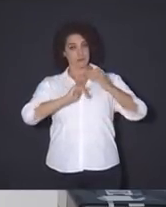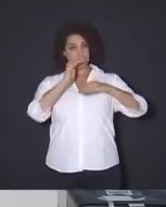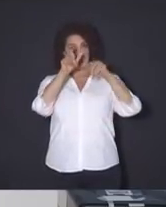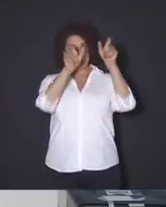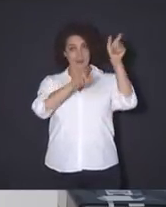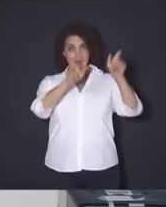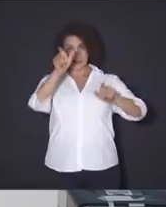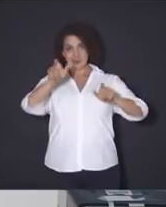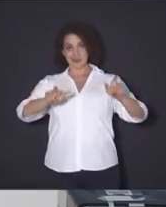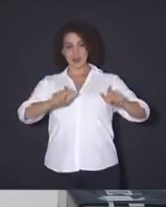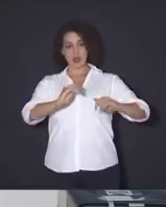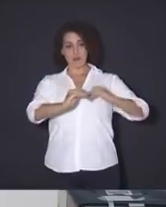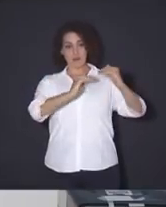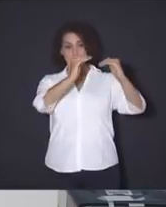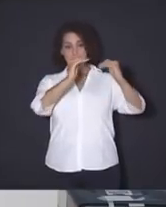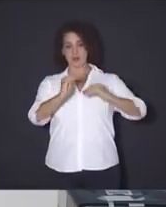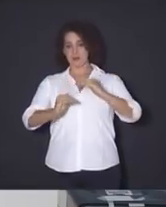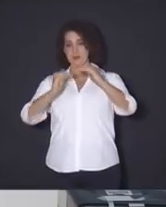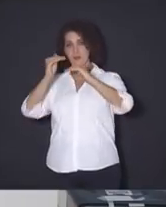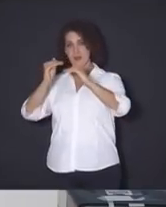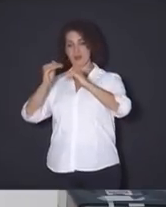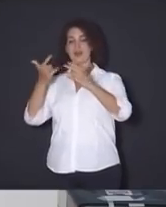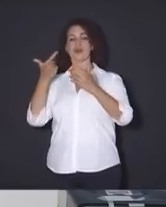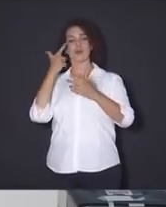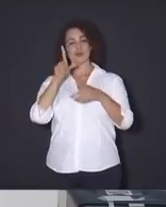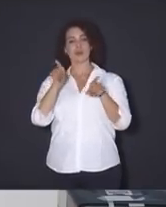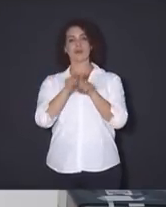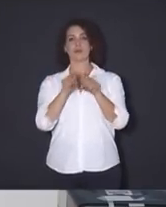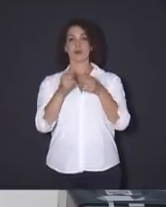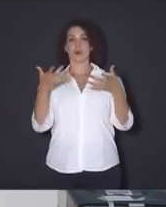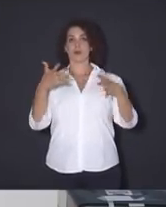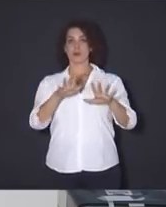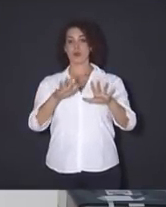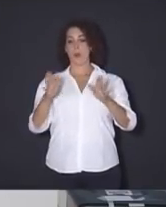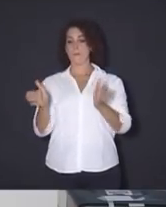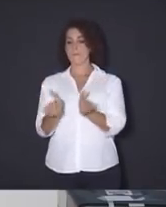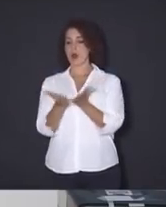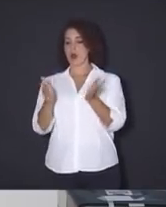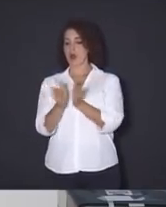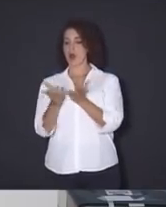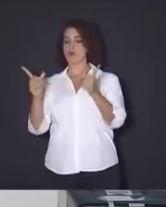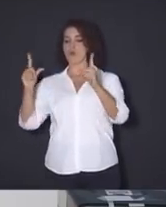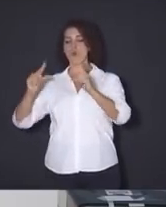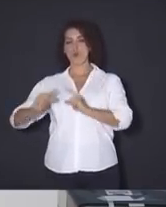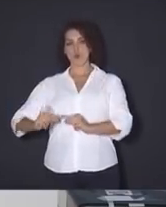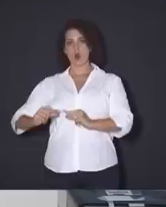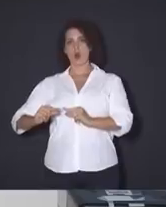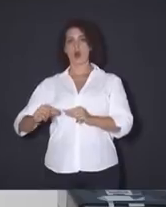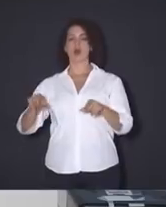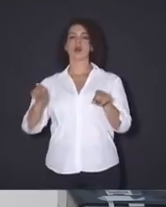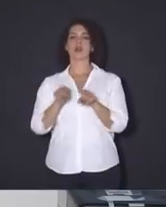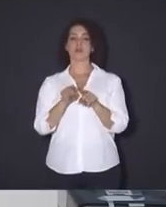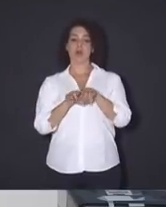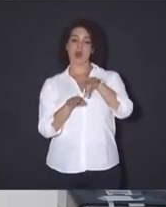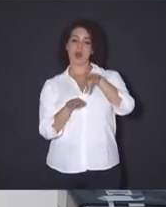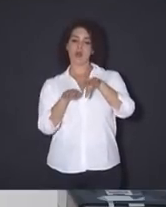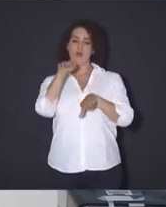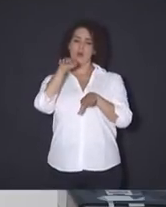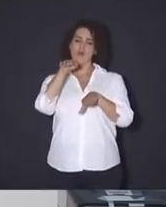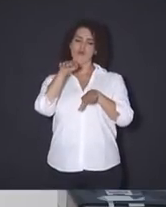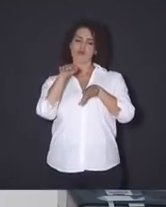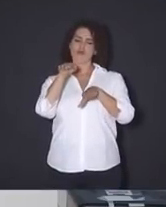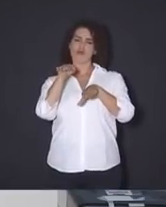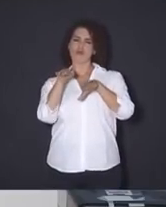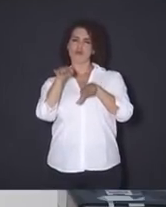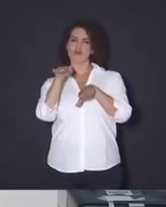um inclusive uma inclusão diminuir o número de pobres e se reduziu até as desigualdades né